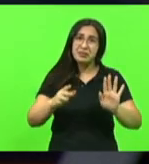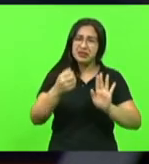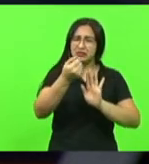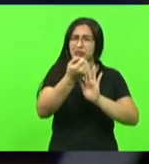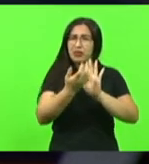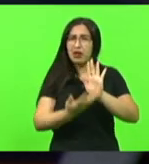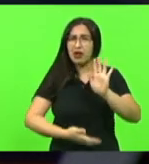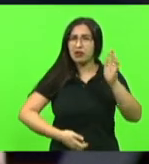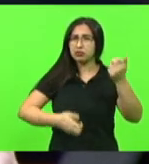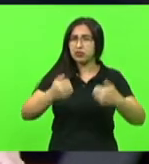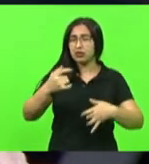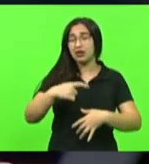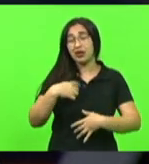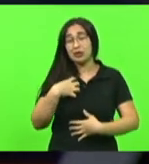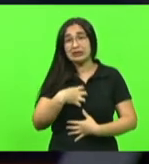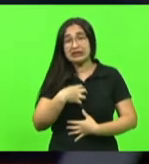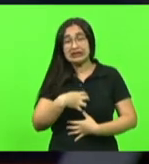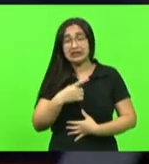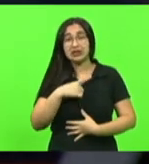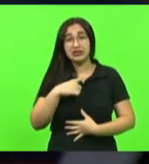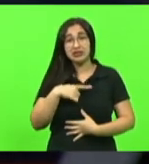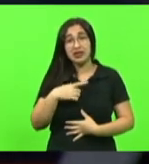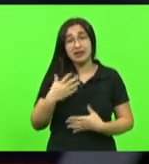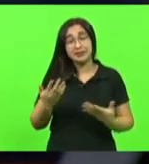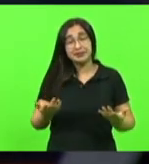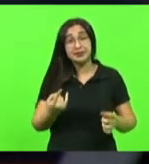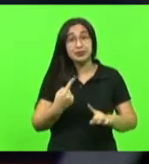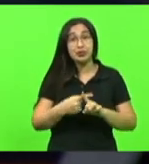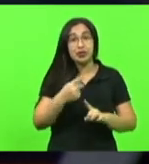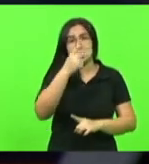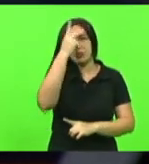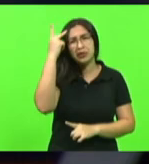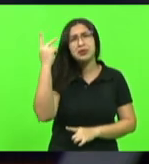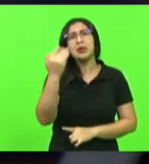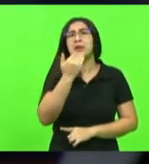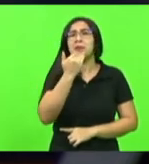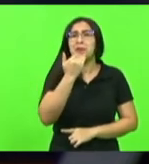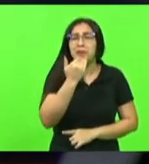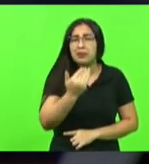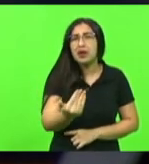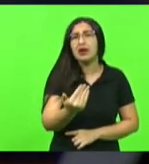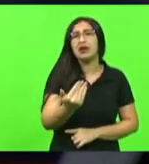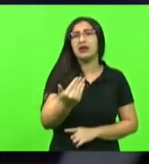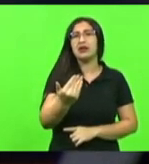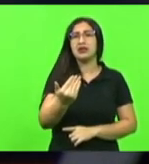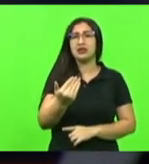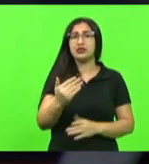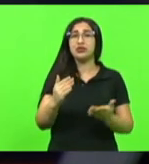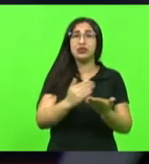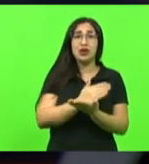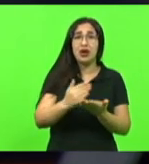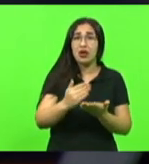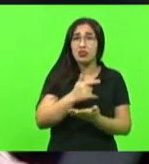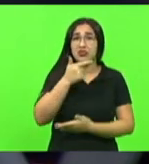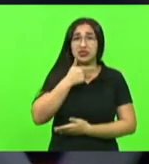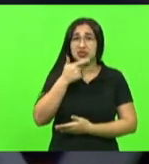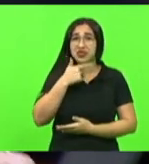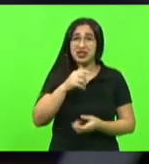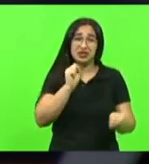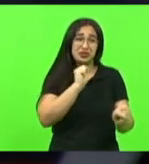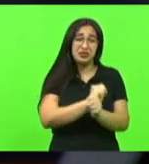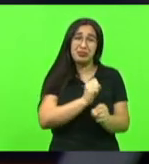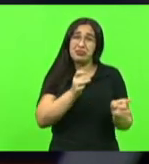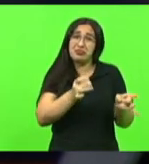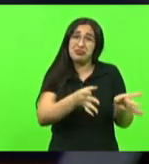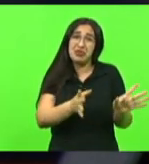daí a gente fica chateado, chateado, porque o pessoal pediu, uns deixaram de produzir o queijo, deixaram de